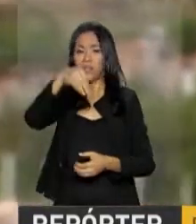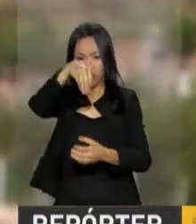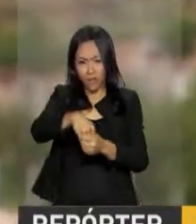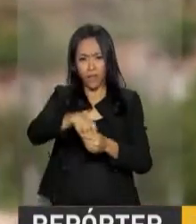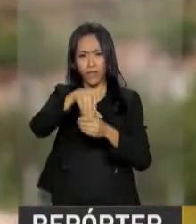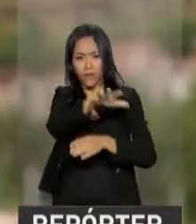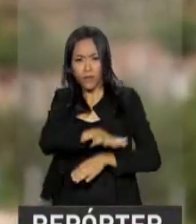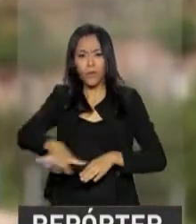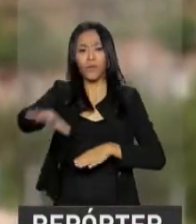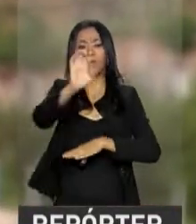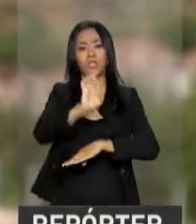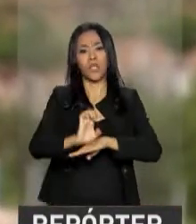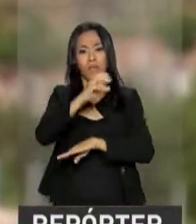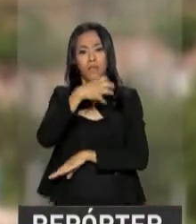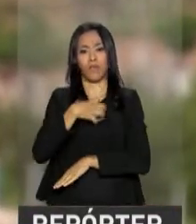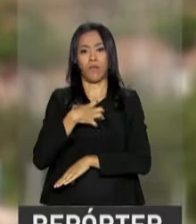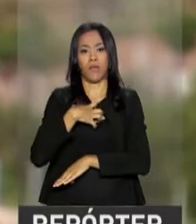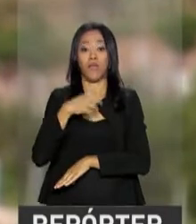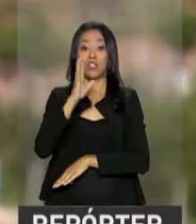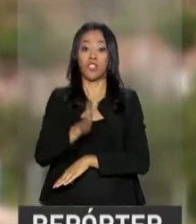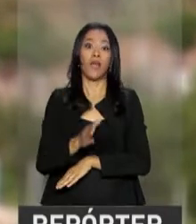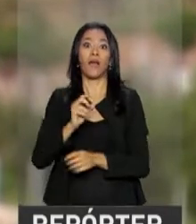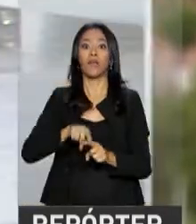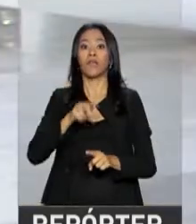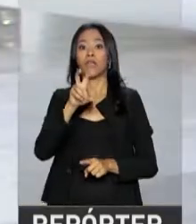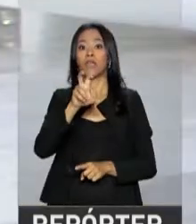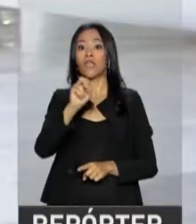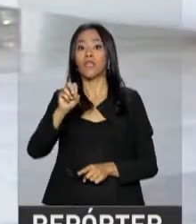foram investidos 500 milhões de reais.